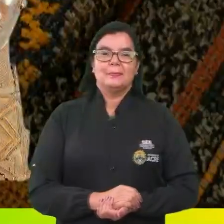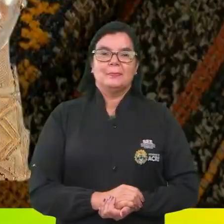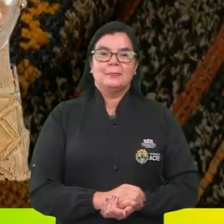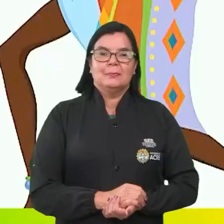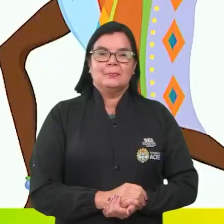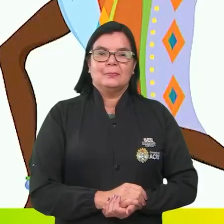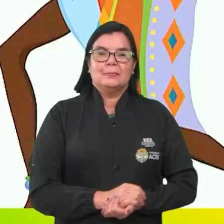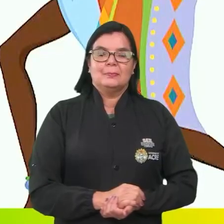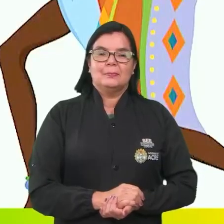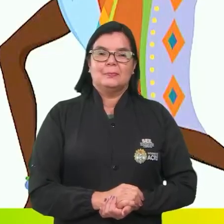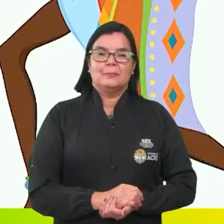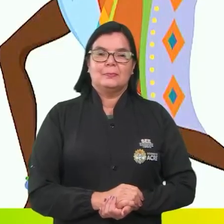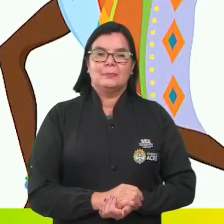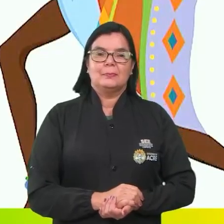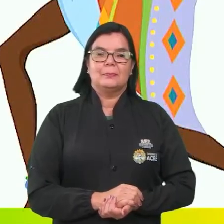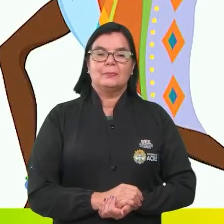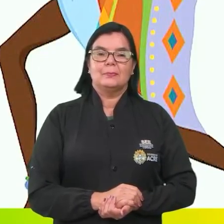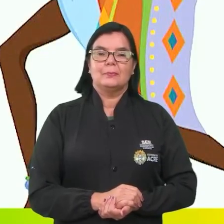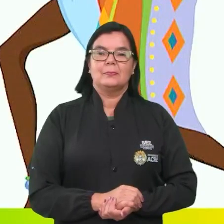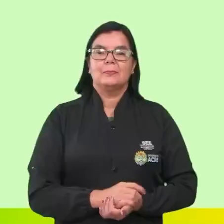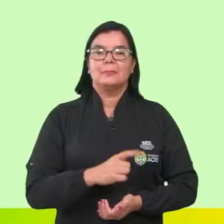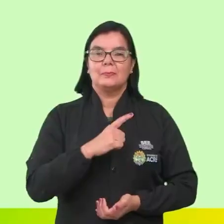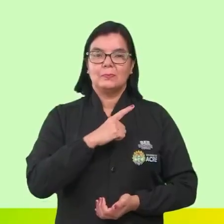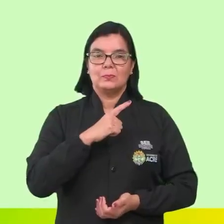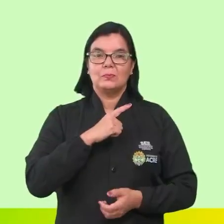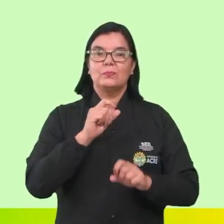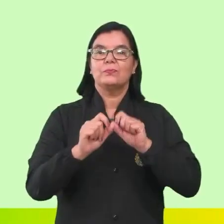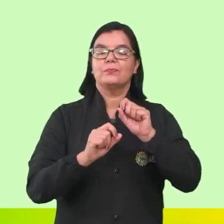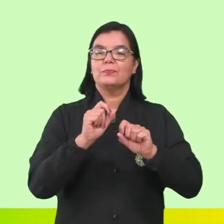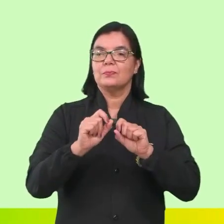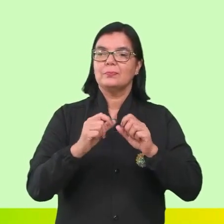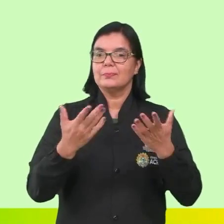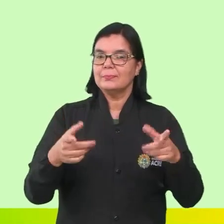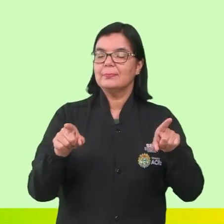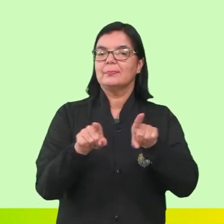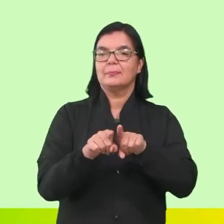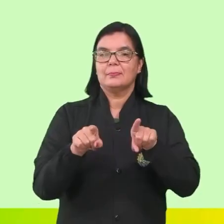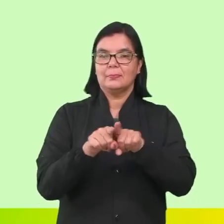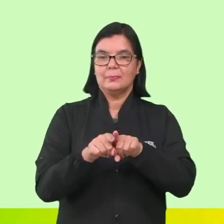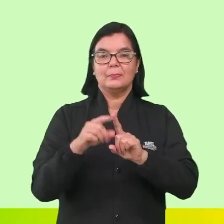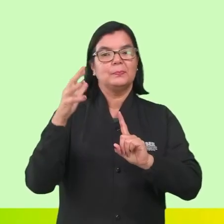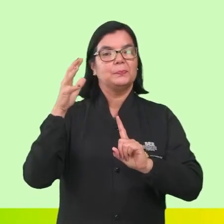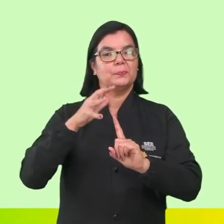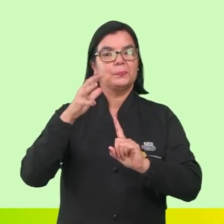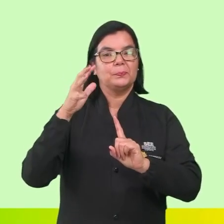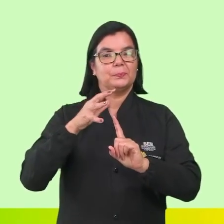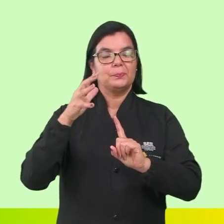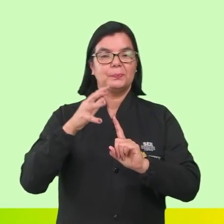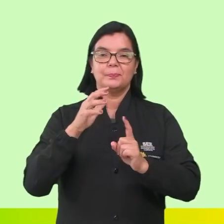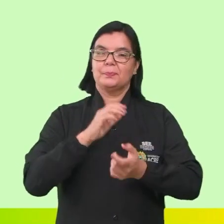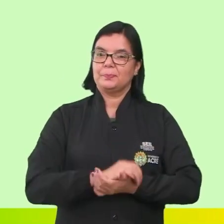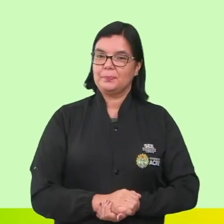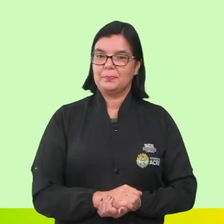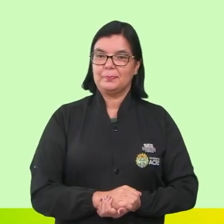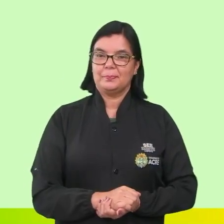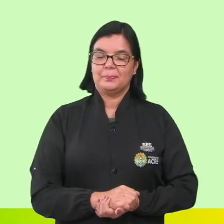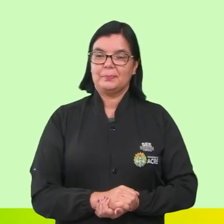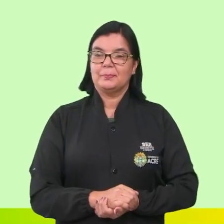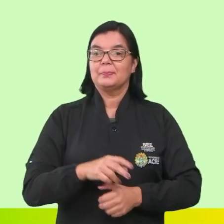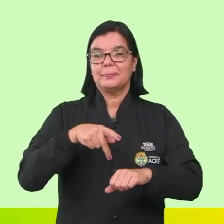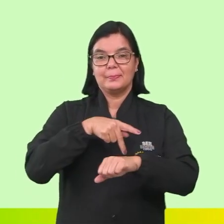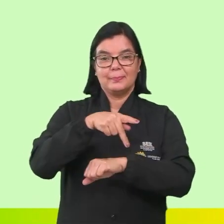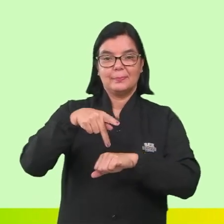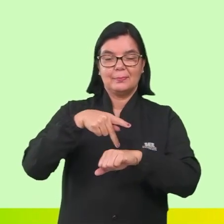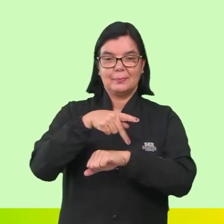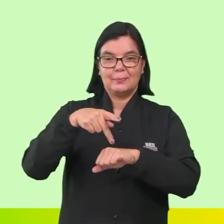Olha, a religiosidade africana, gente, ela traz também influências para o nosso país,